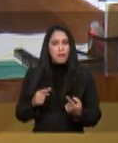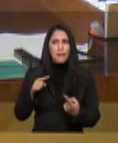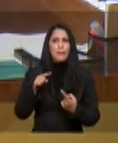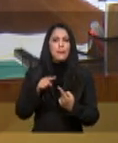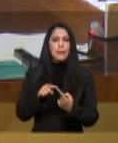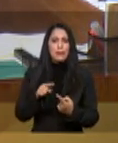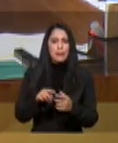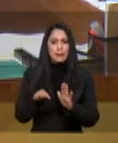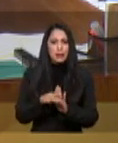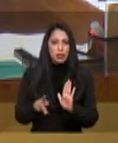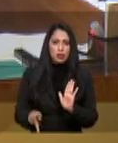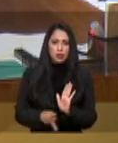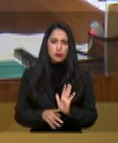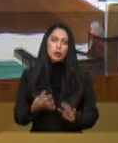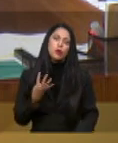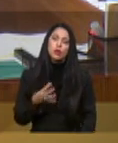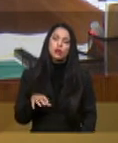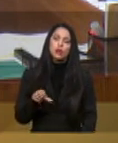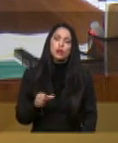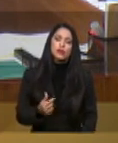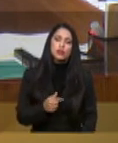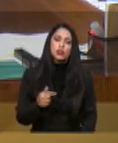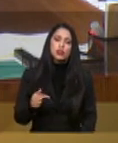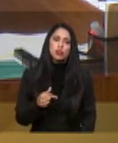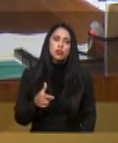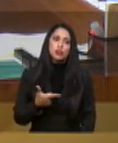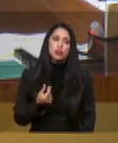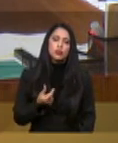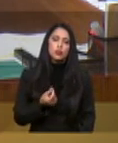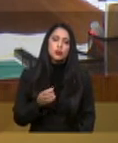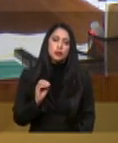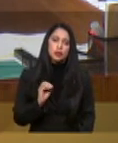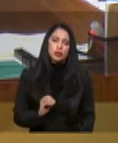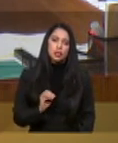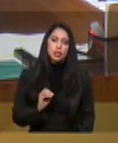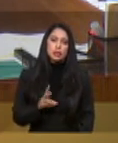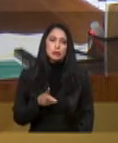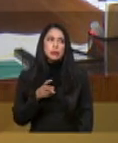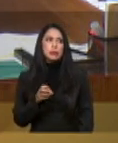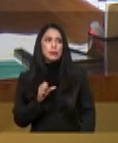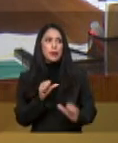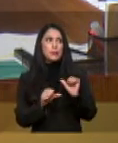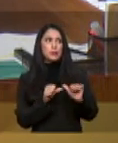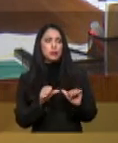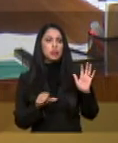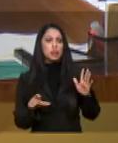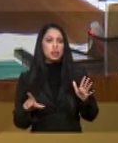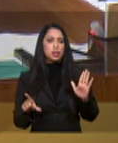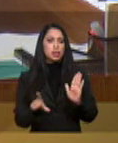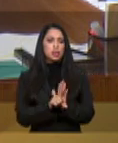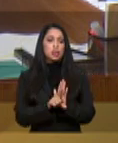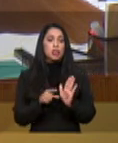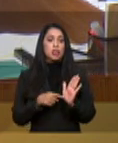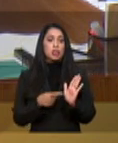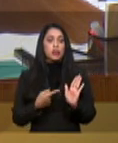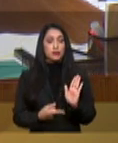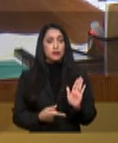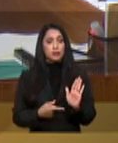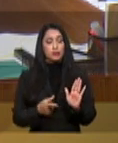medida provisória 497 de 2010, nota-se que a mudança legislativa se deu com vista a harmonizar a